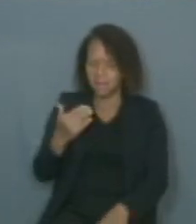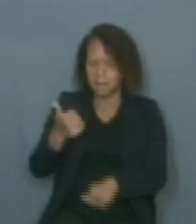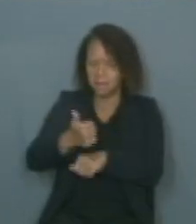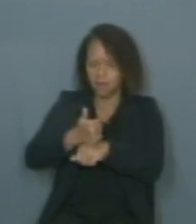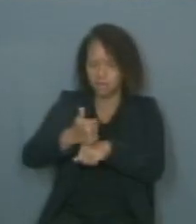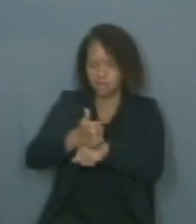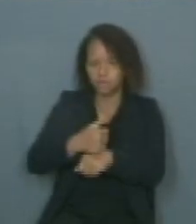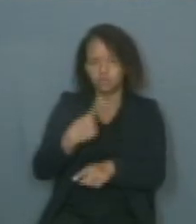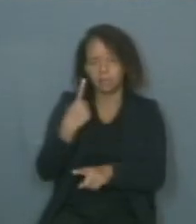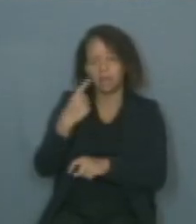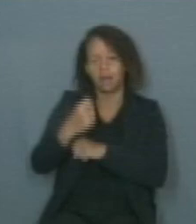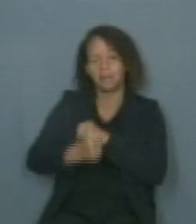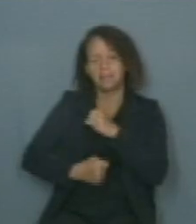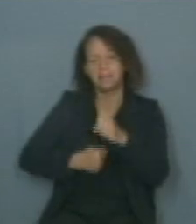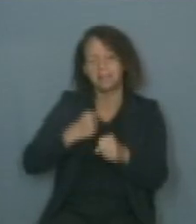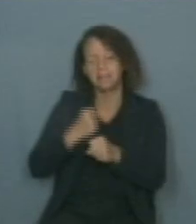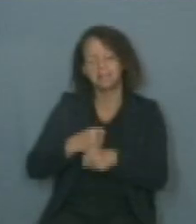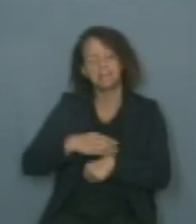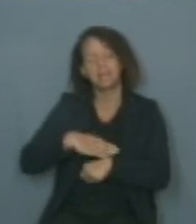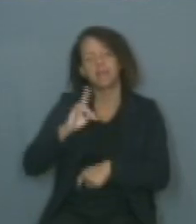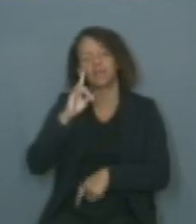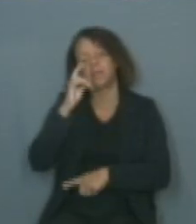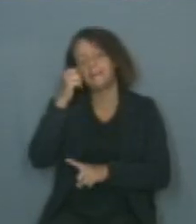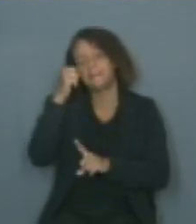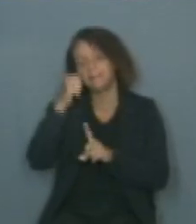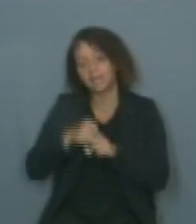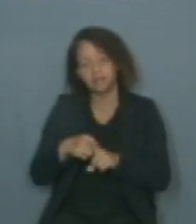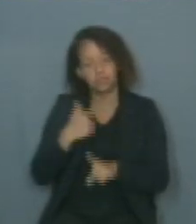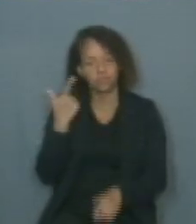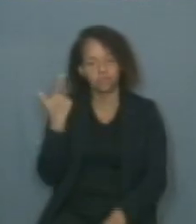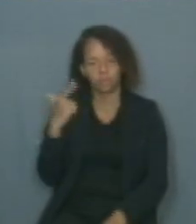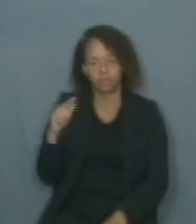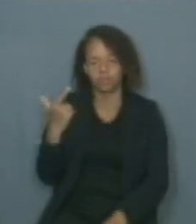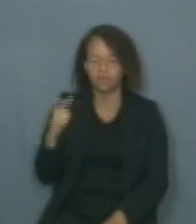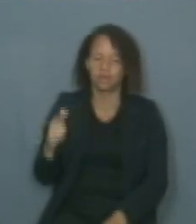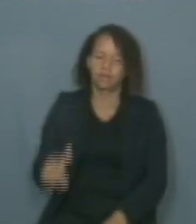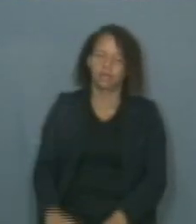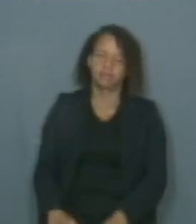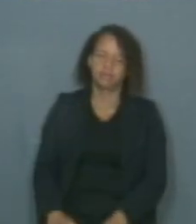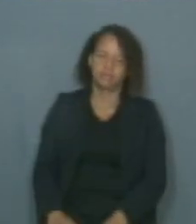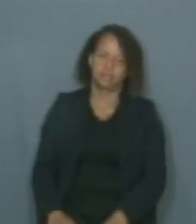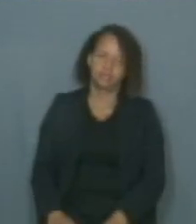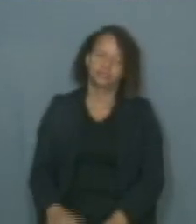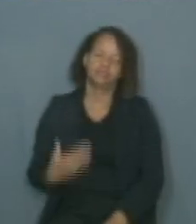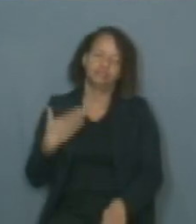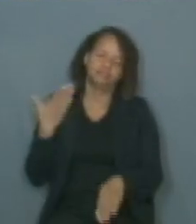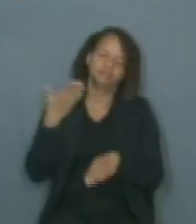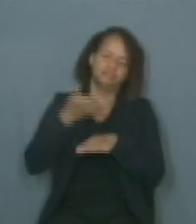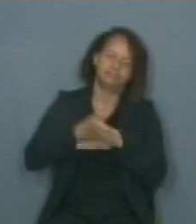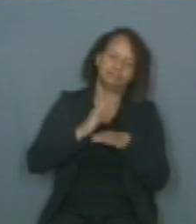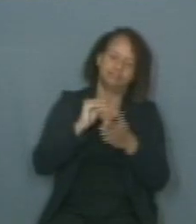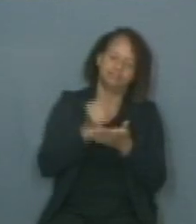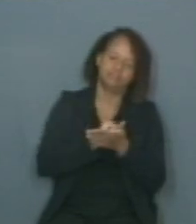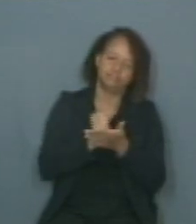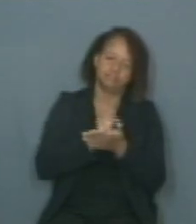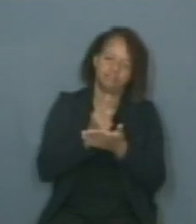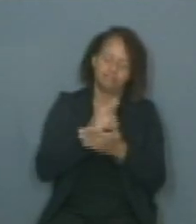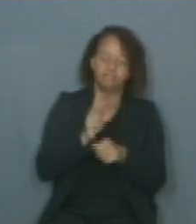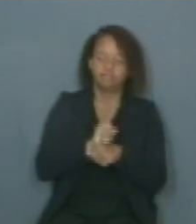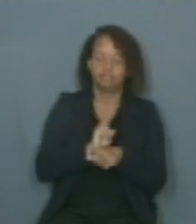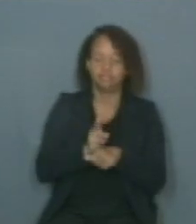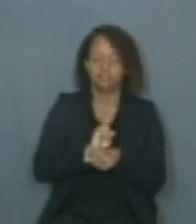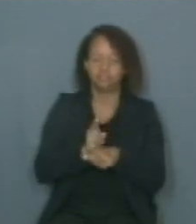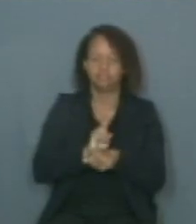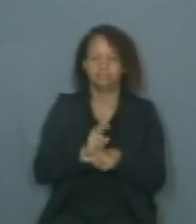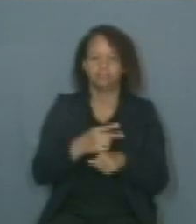mês esperando um farmacêutico e não tinha farmacêutico lá dentro. Eu entrei na farmácia, fiscalizei,